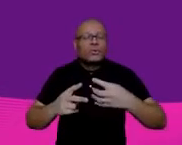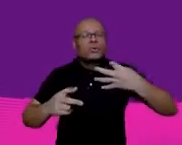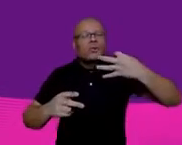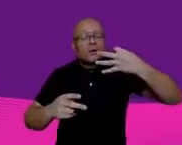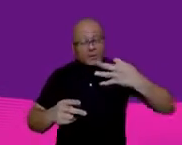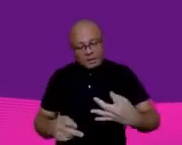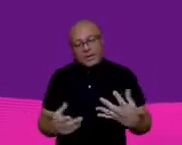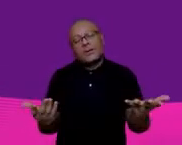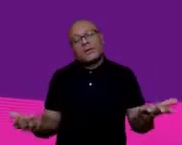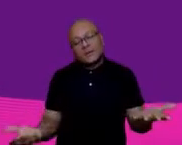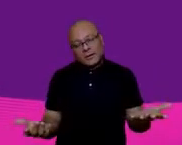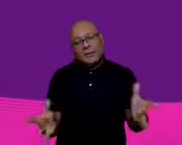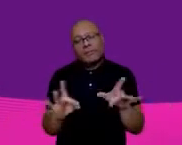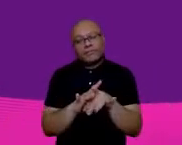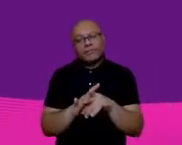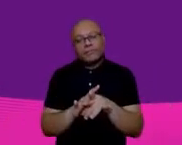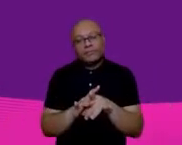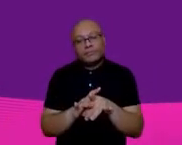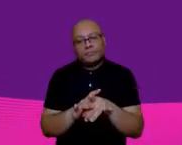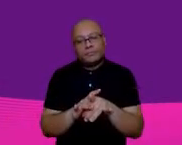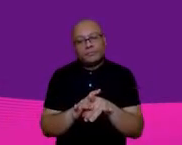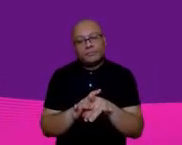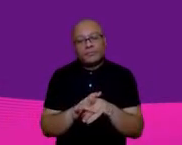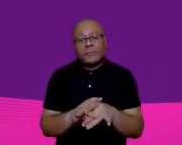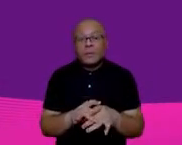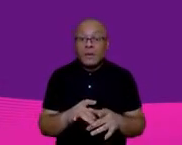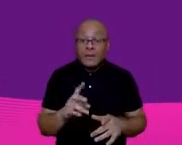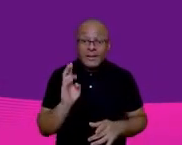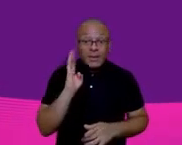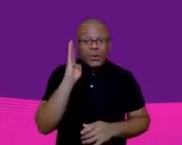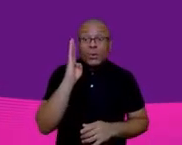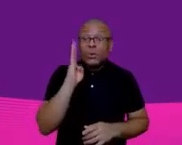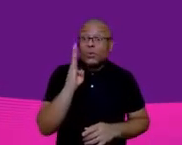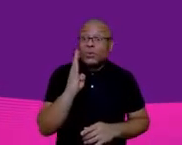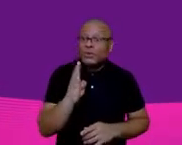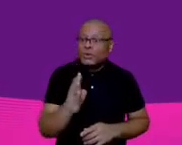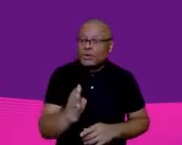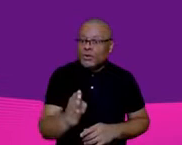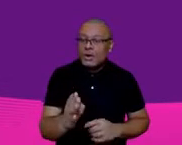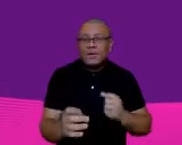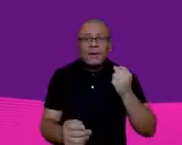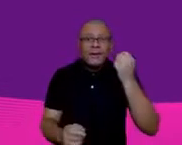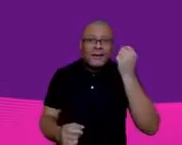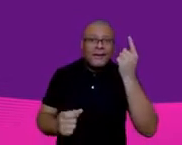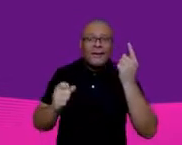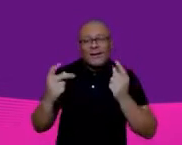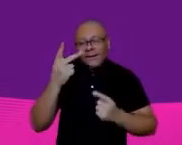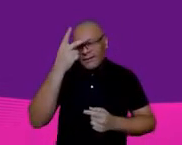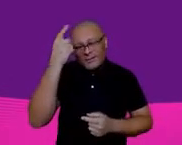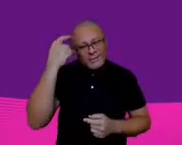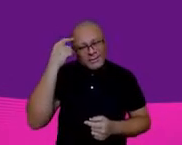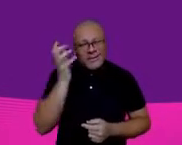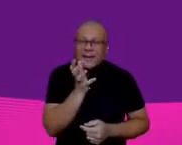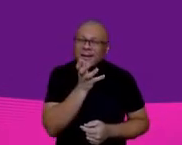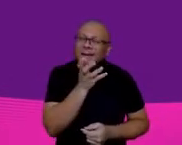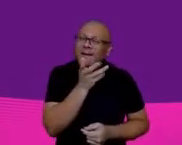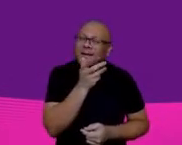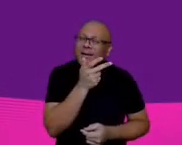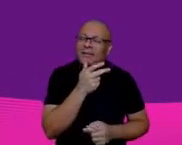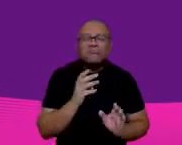ressecção. Então, bem direto, às vezes as pessoas achavam que levava mais tempo, mas não, agora eu